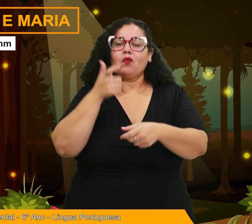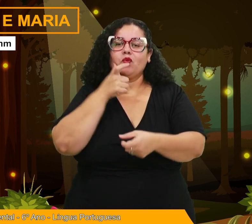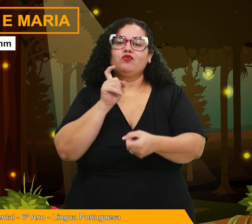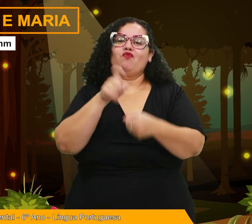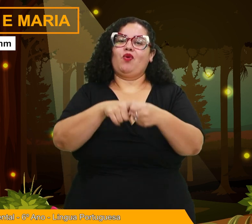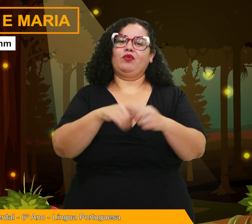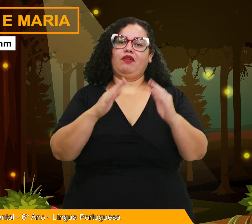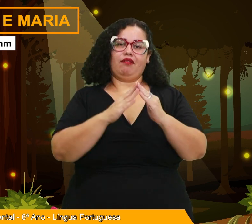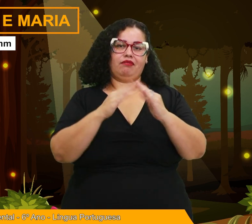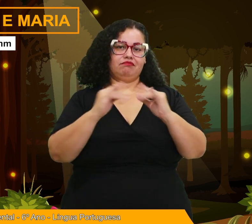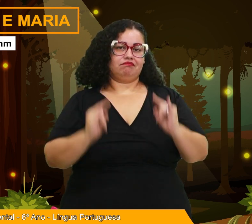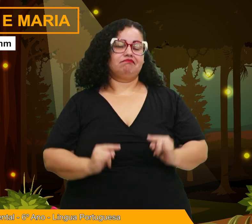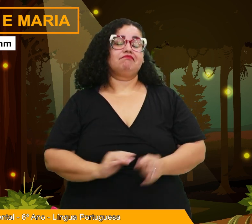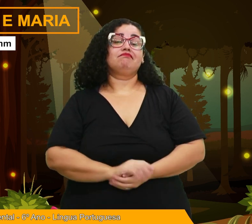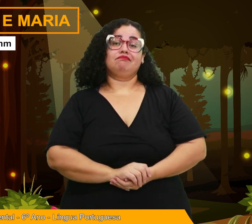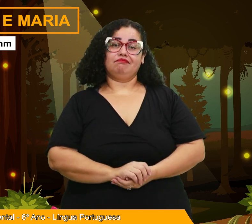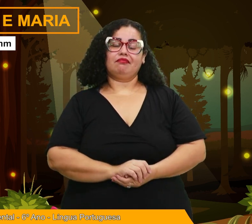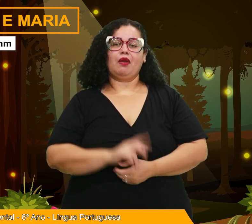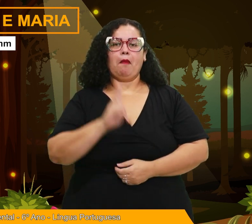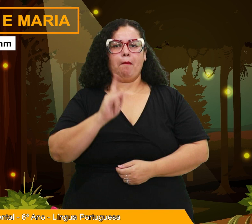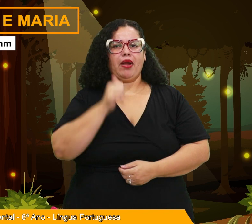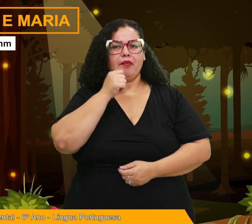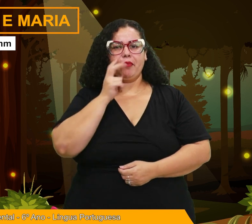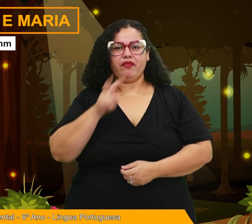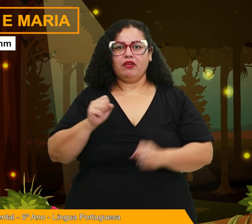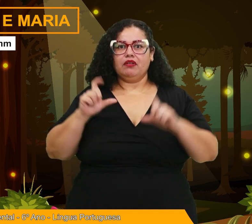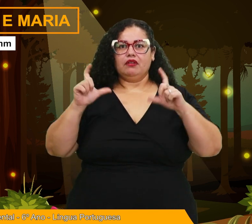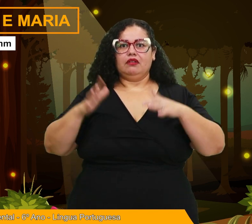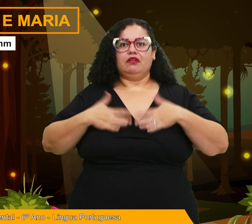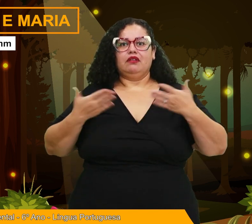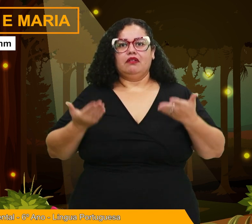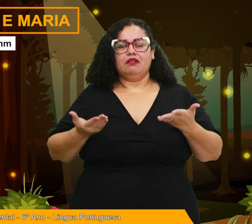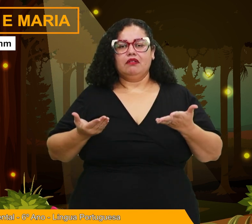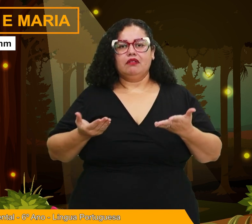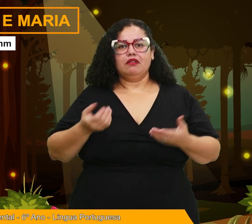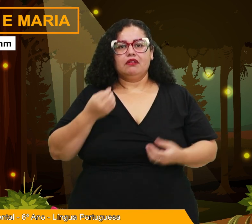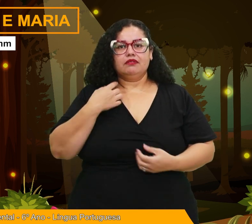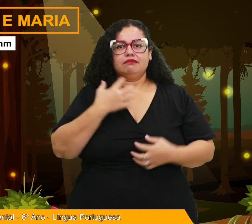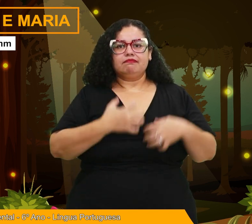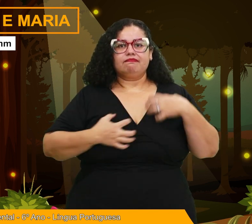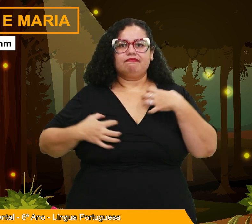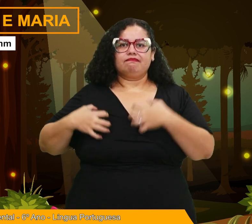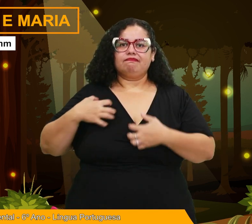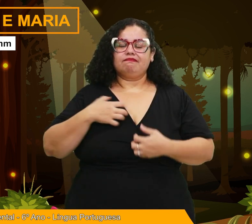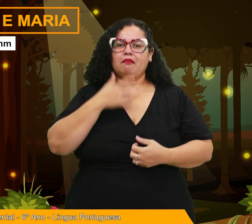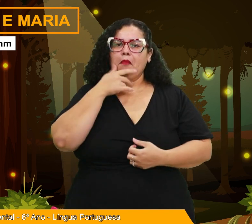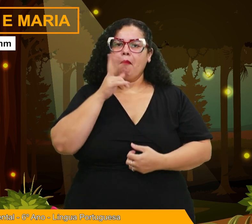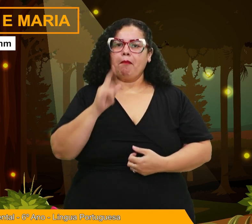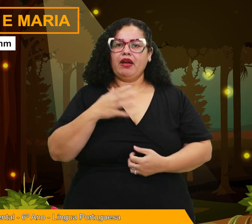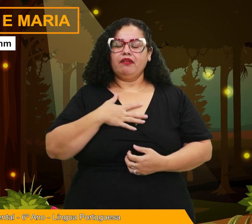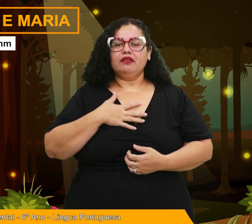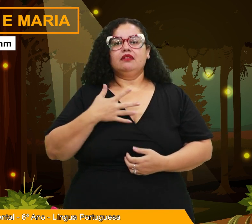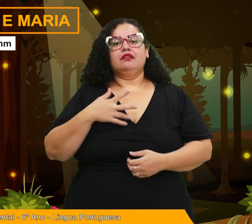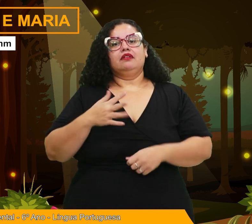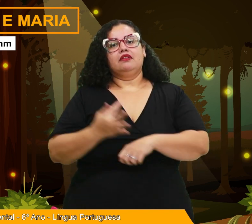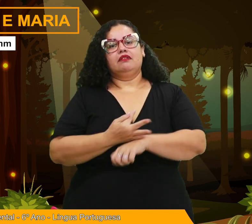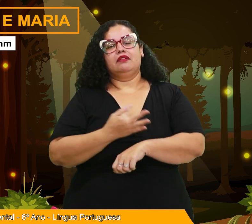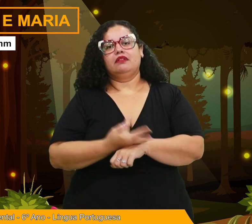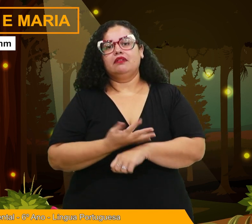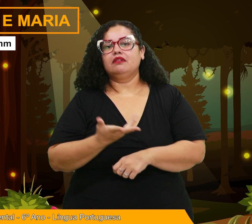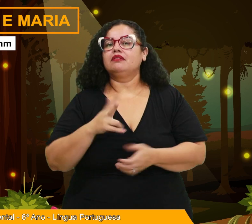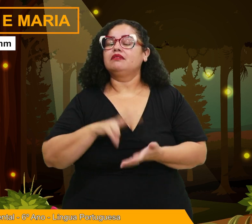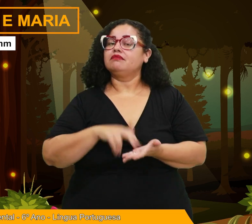Ao vê-los, os pais ficaram espantados. Em seu íntimo, O lenhador estava até contente, mas